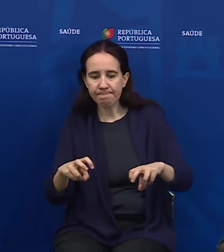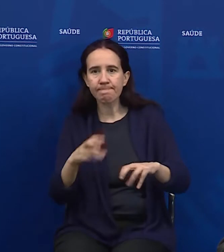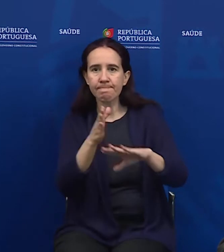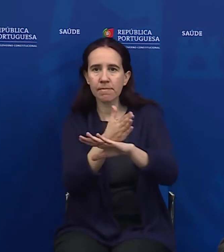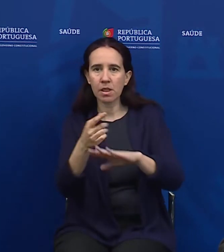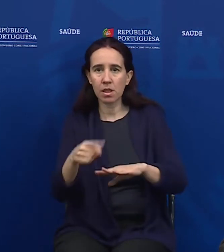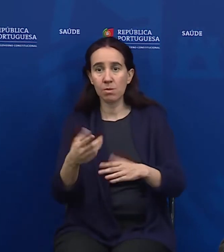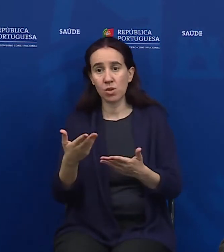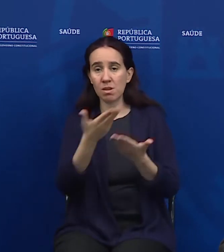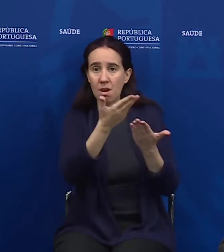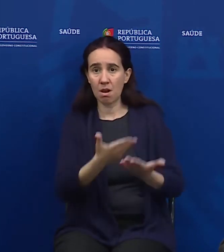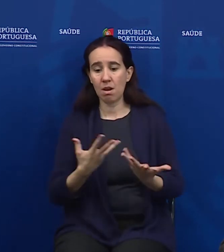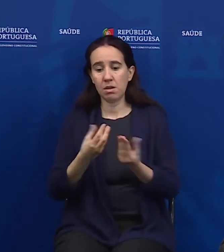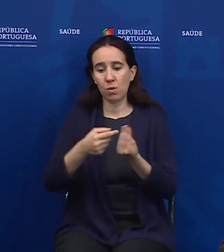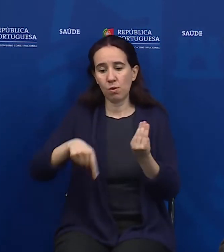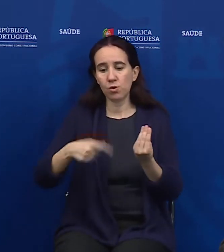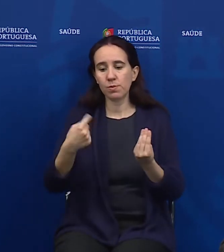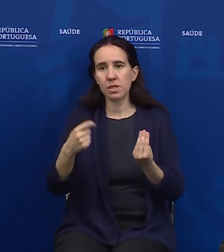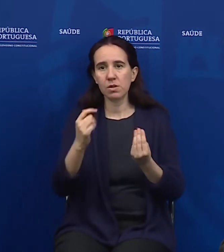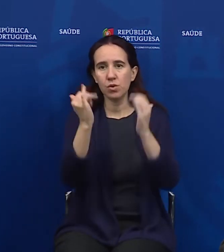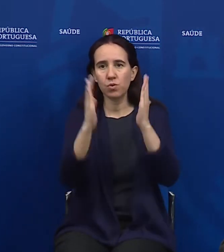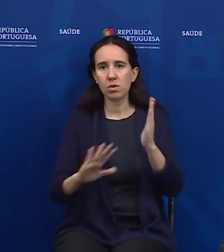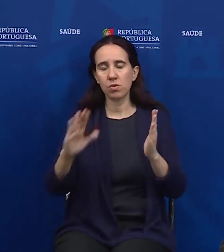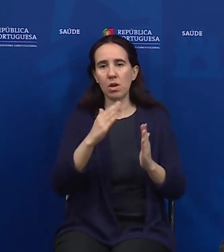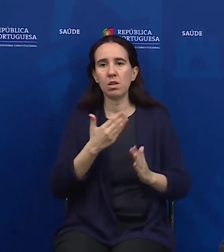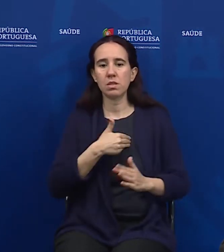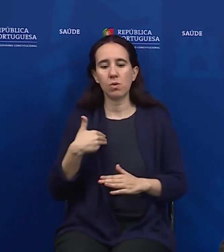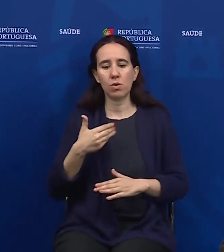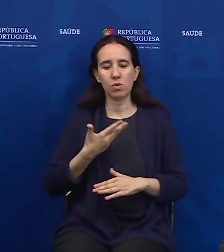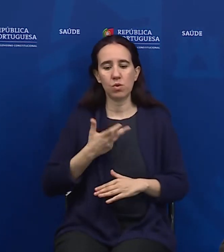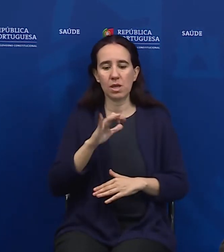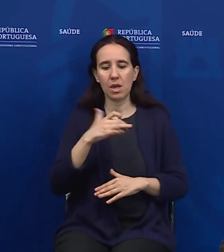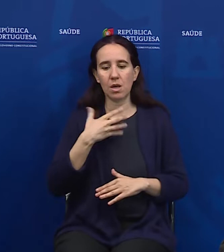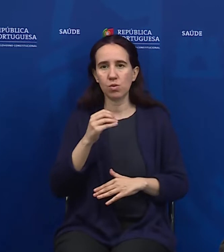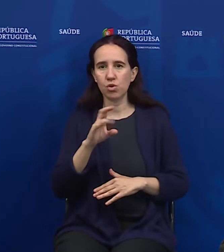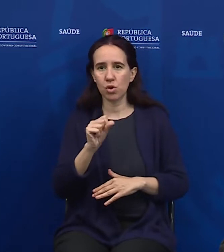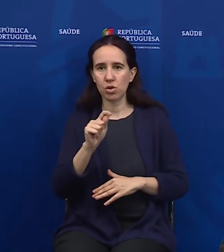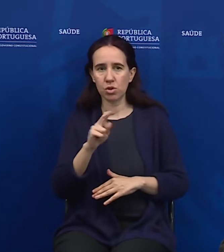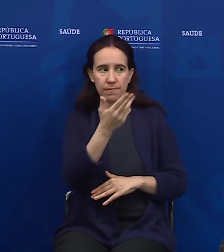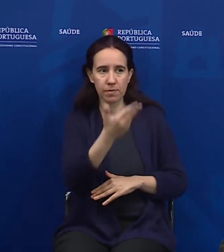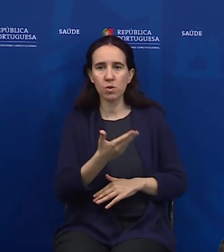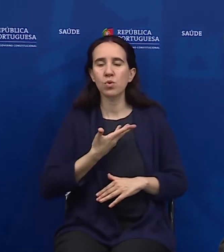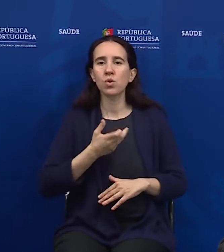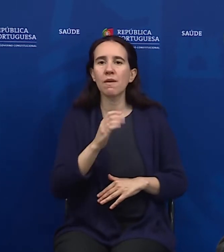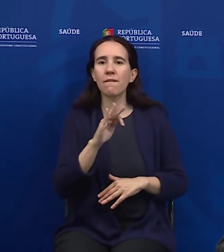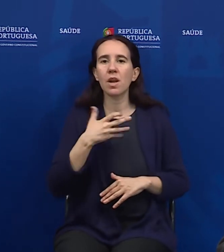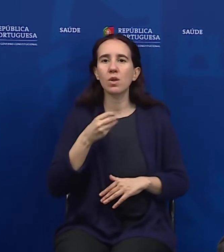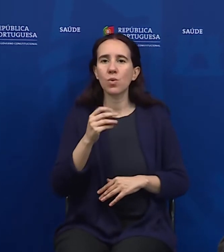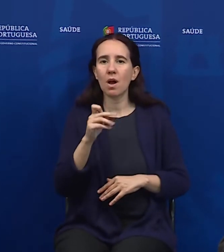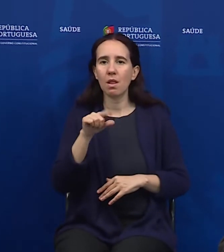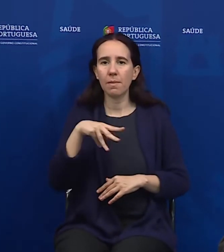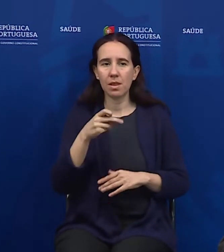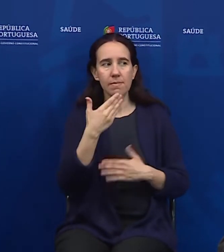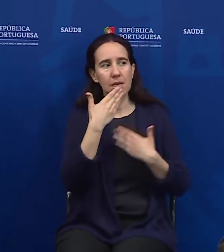Temos hoje connosco o Presidente do Instituto Nacional de Saúde, Dr. Ricardo Jorge, Dr. Fernando Almeida, a quem desde